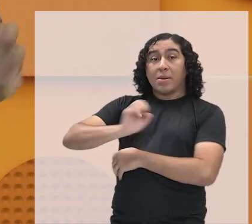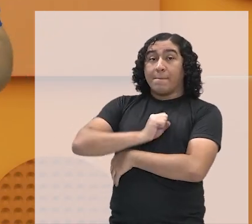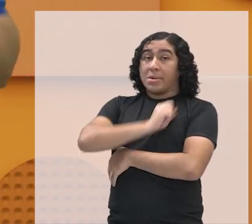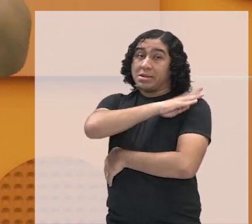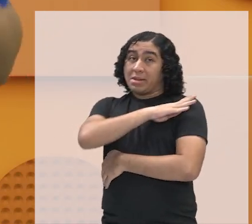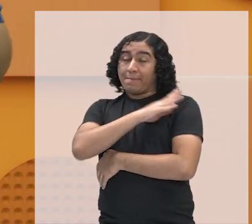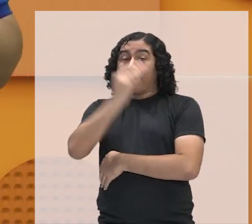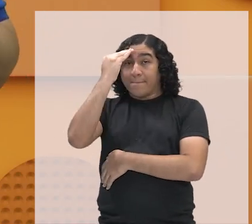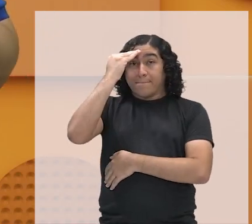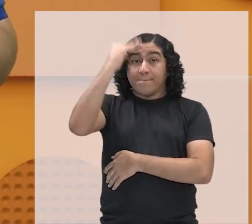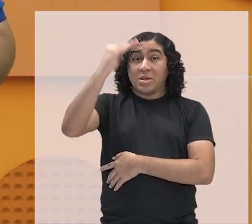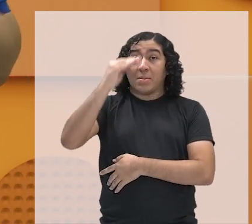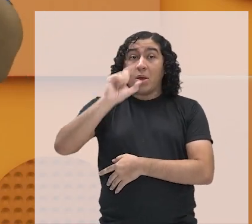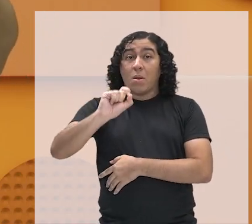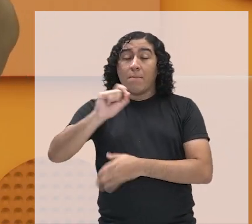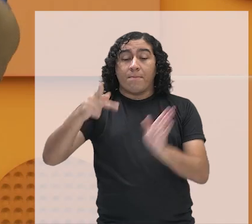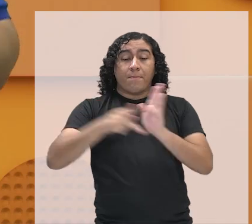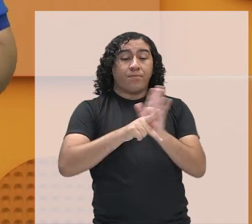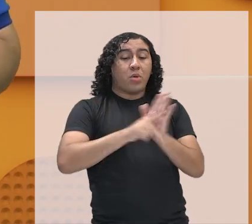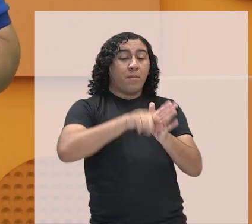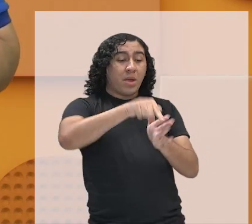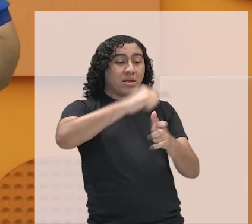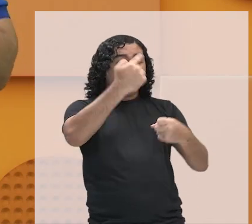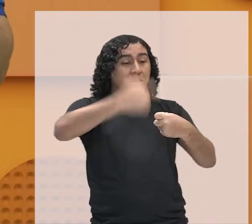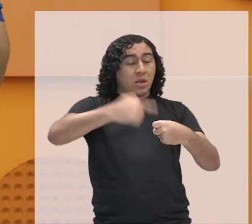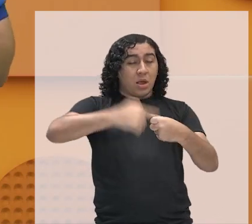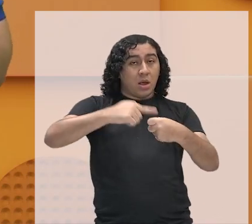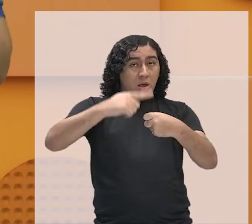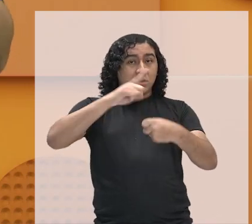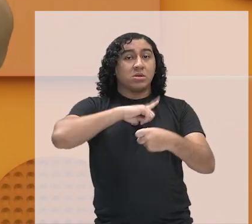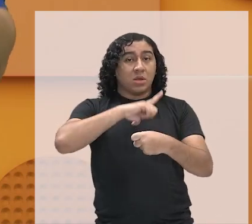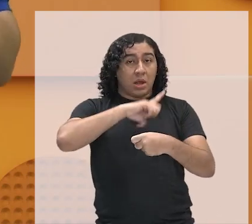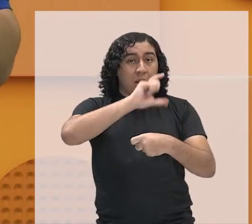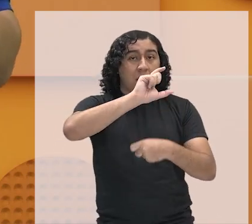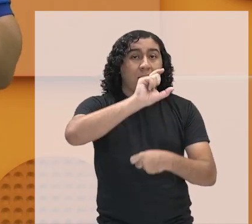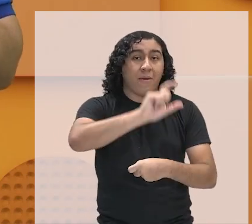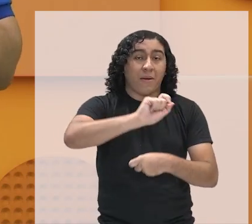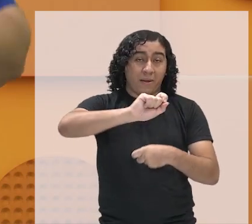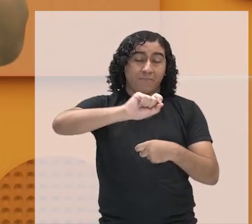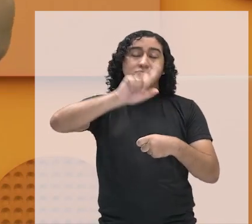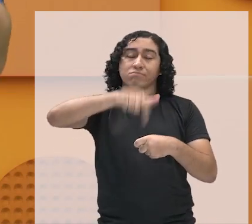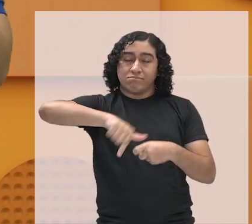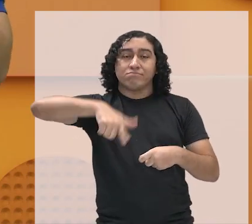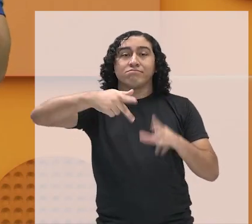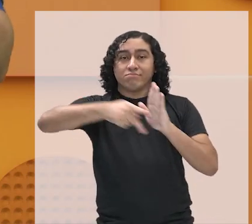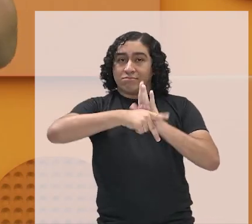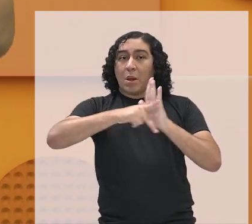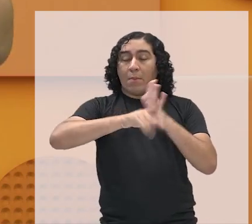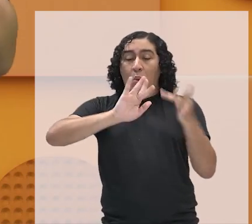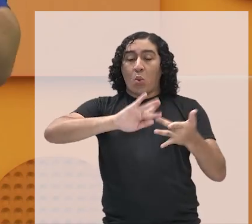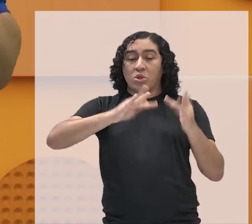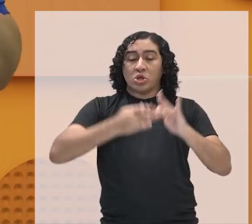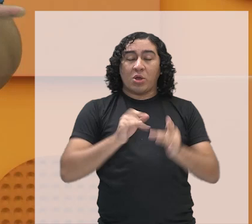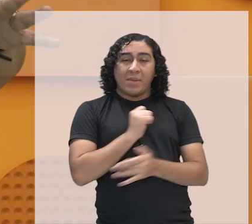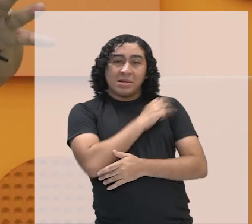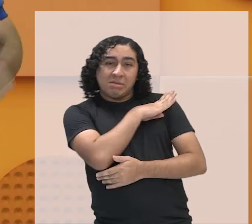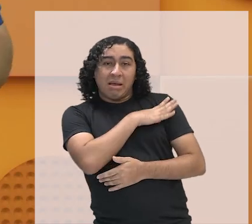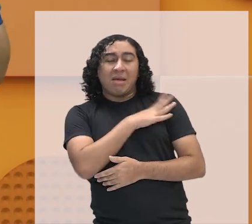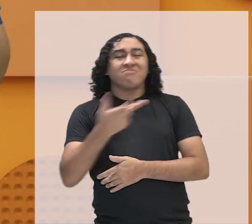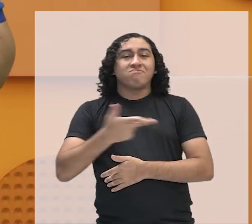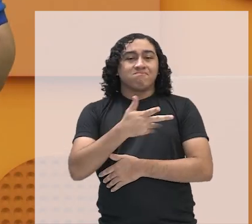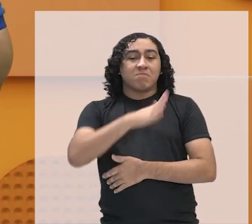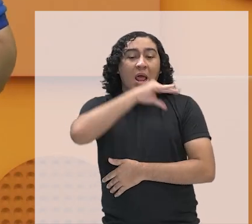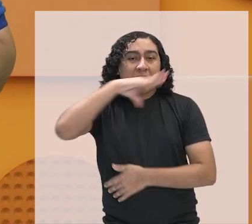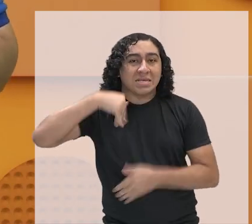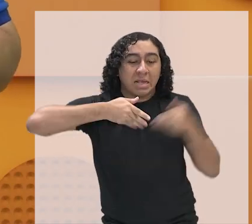principal, então, nessa cidade de Esparta, que era, então, aí, militar. Desde os 7 anos, a criança já começava, então,